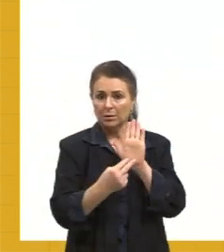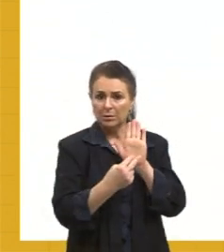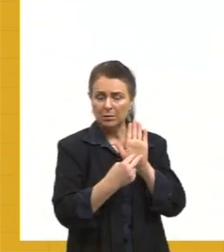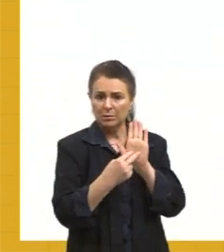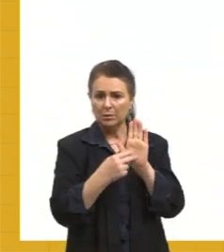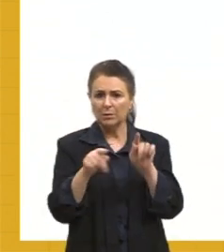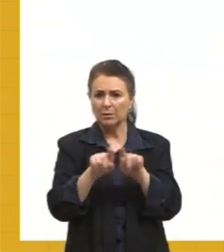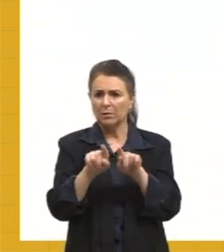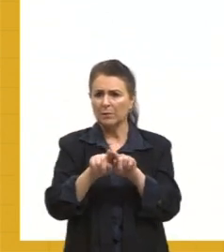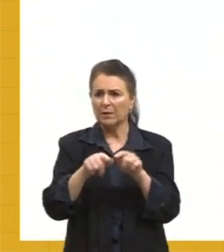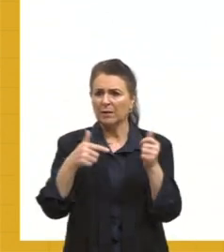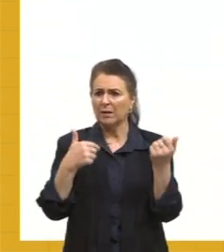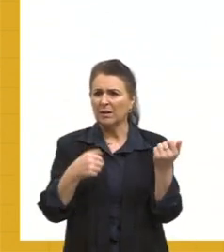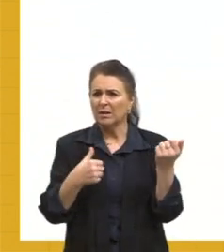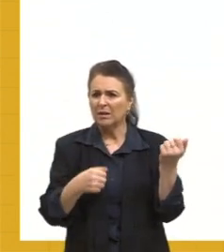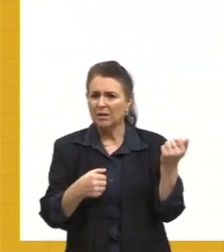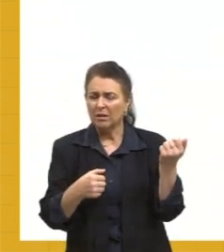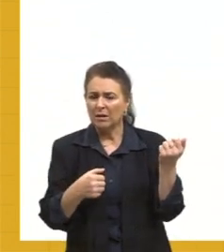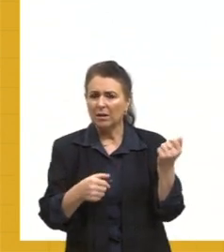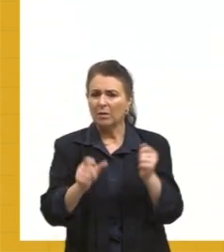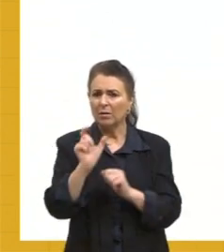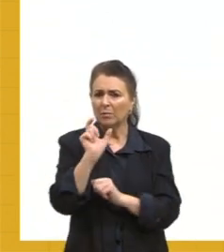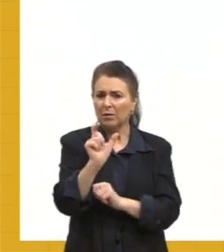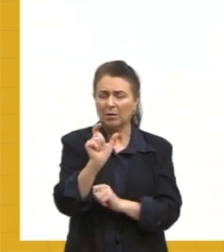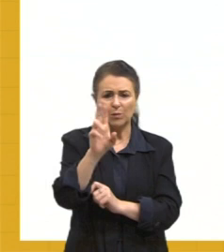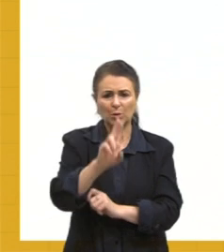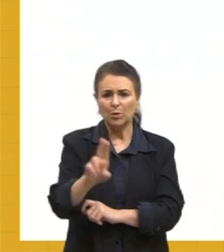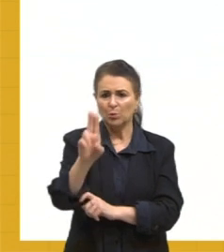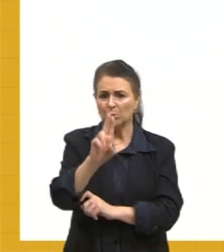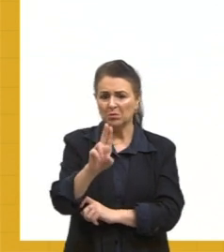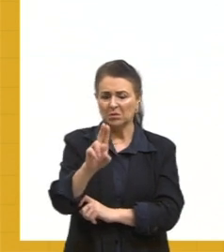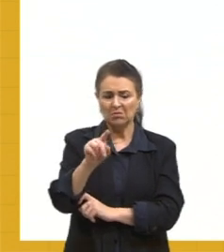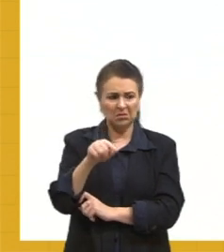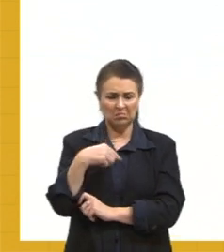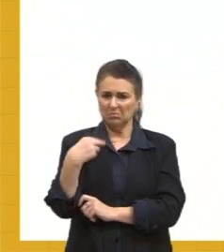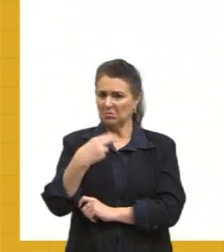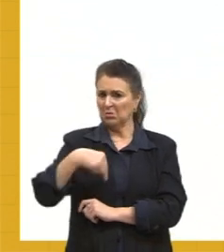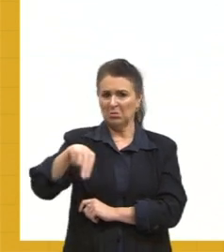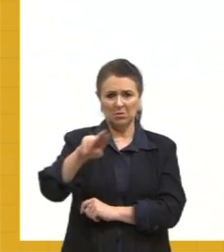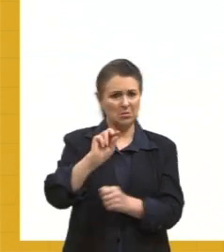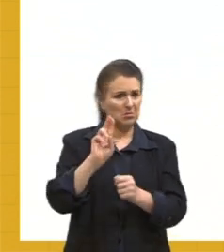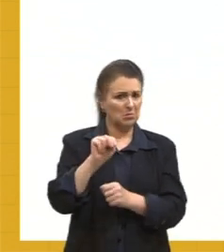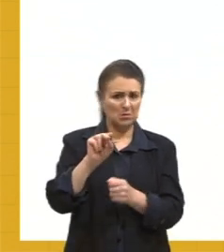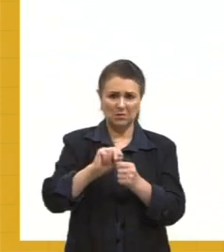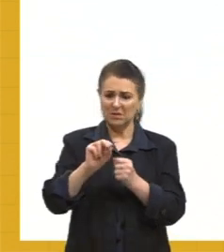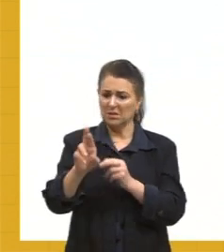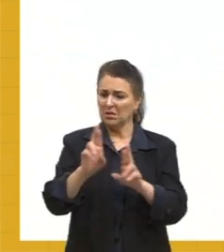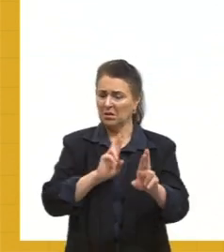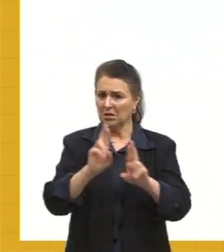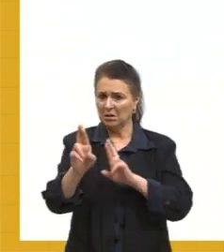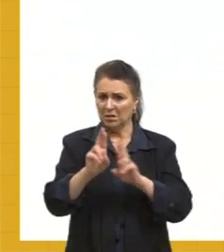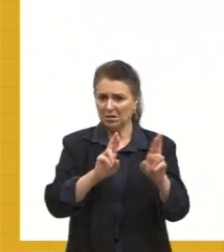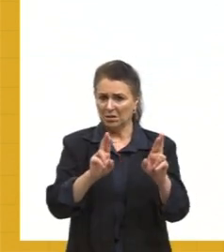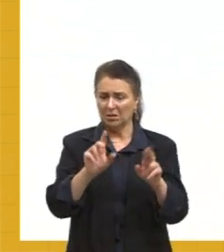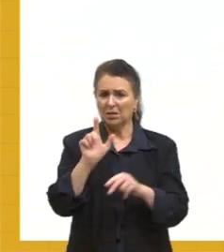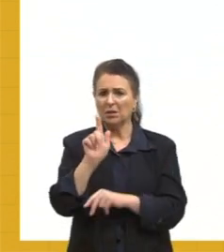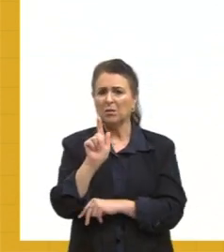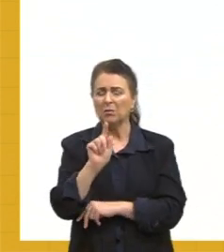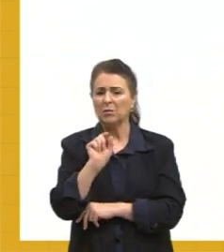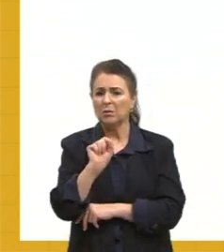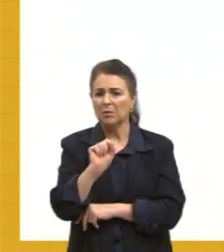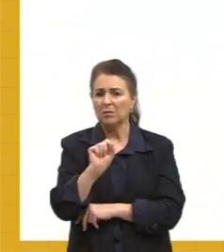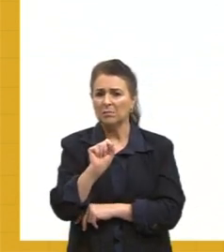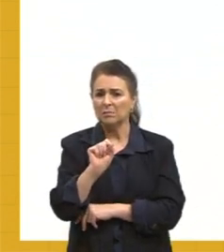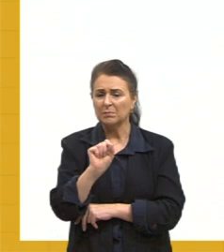guitarra que é uma coisa por palavras extremamente comum e que jamais a gente ia fazer essa relação né é a Guitar né que para eles